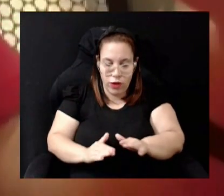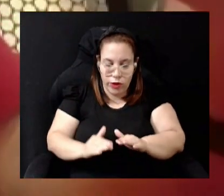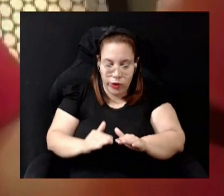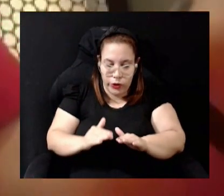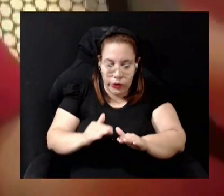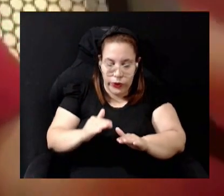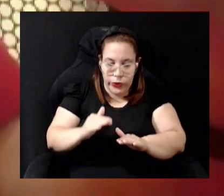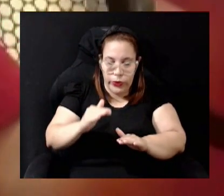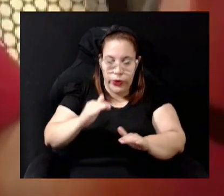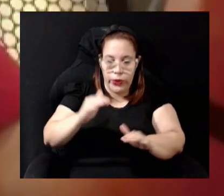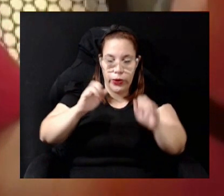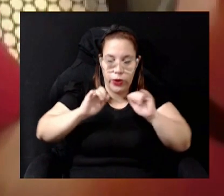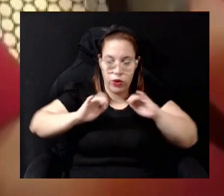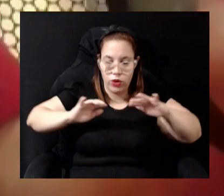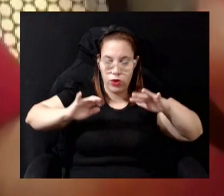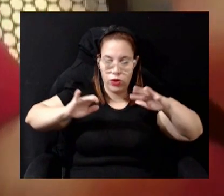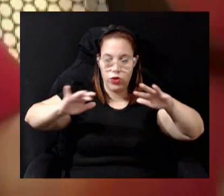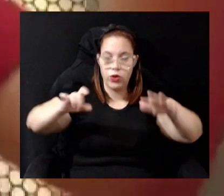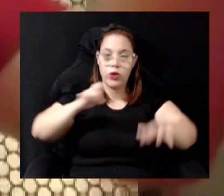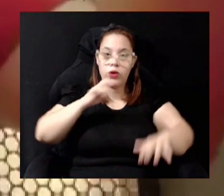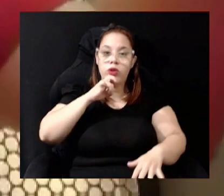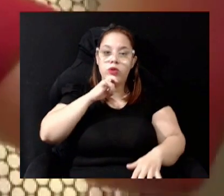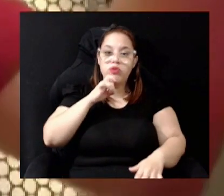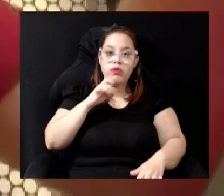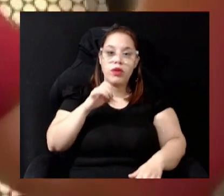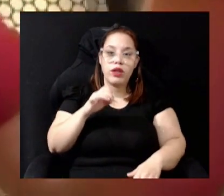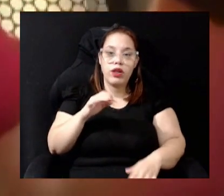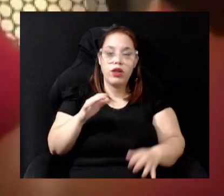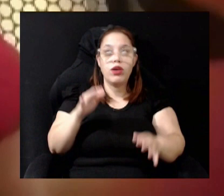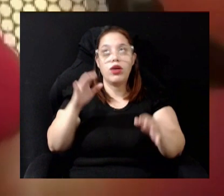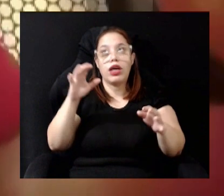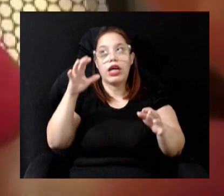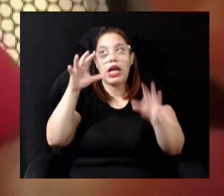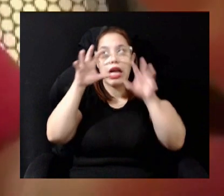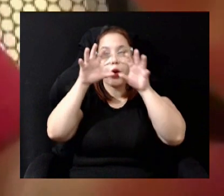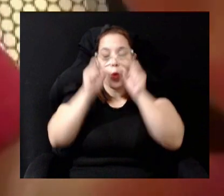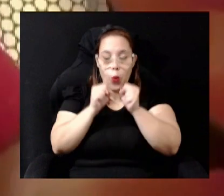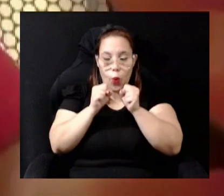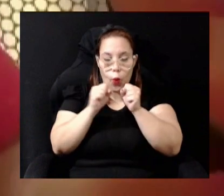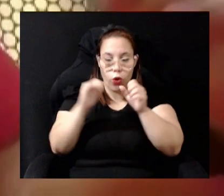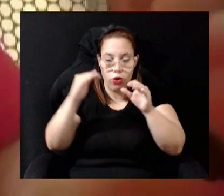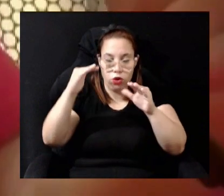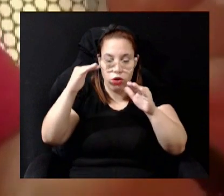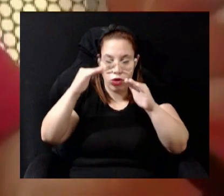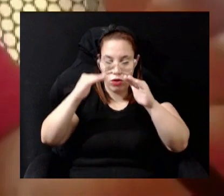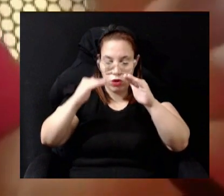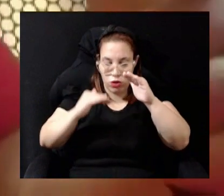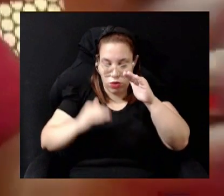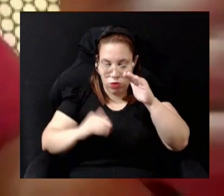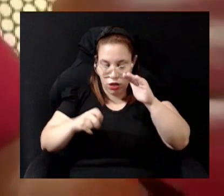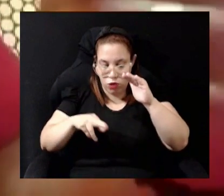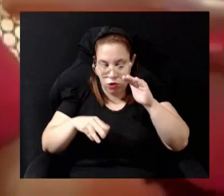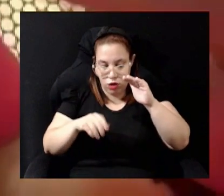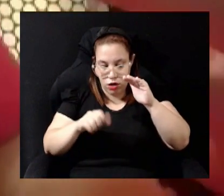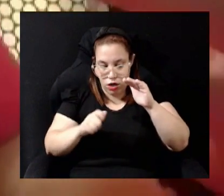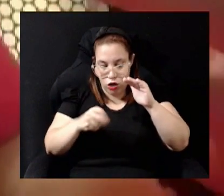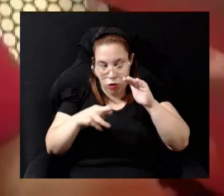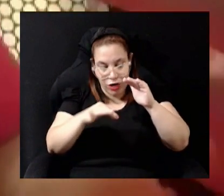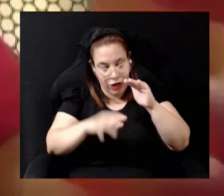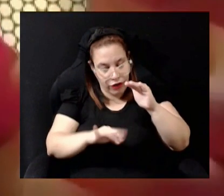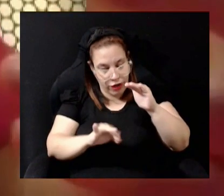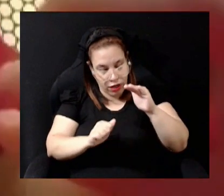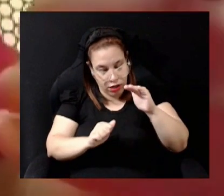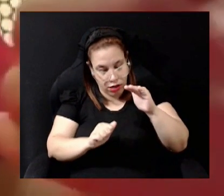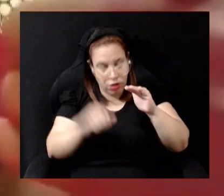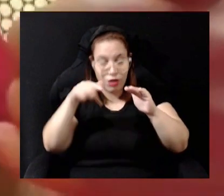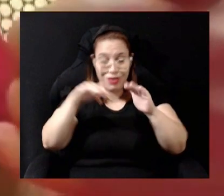atmosfera, e o ar frio, que é um pouco mais seco, começa a descer pela atmosfera. Essa instabilidade